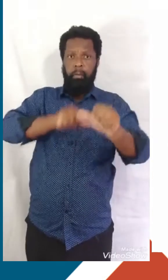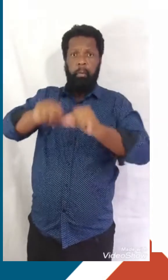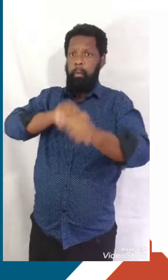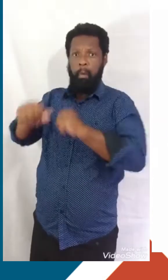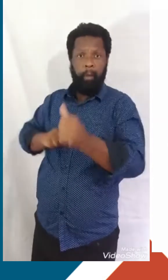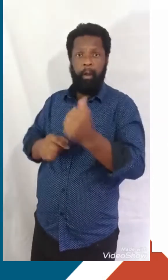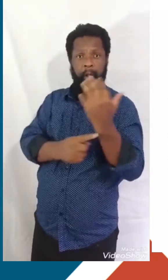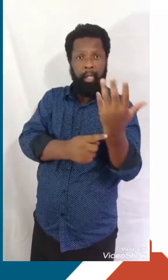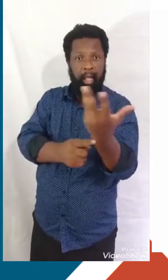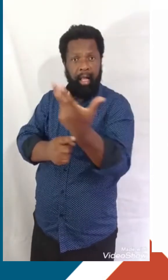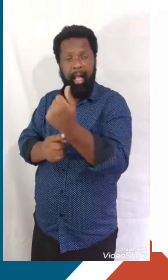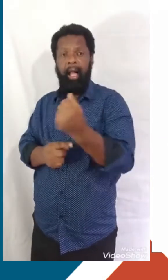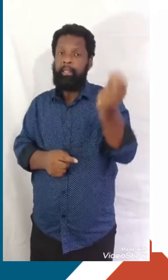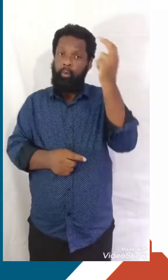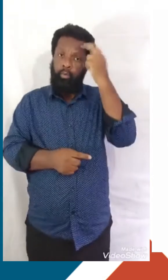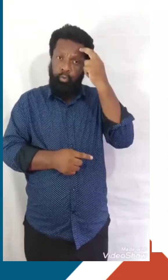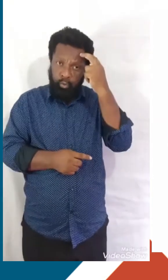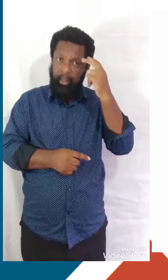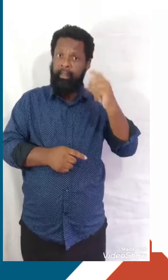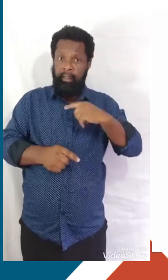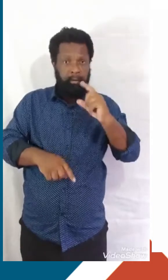cenário artístico-cultural brasileiro.